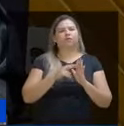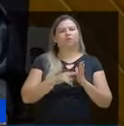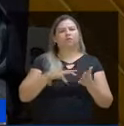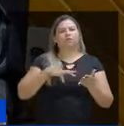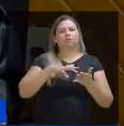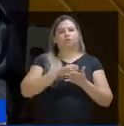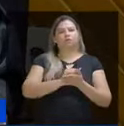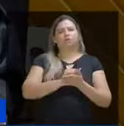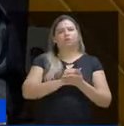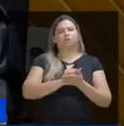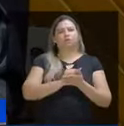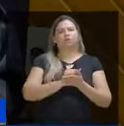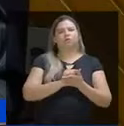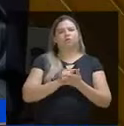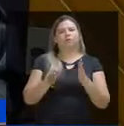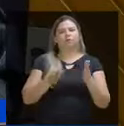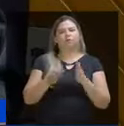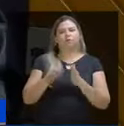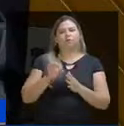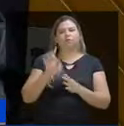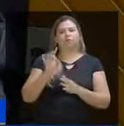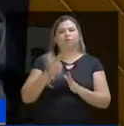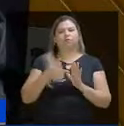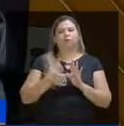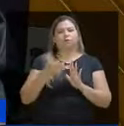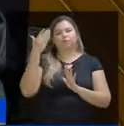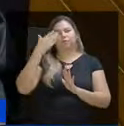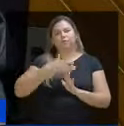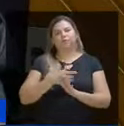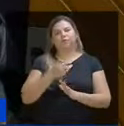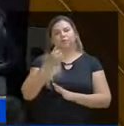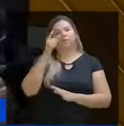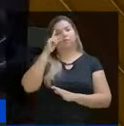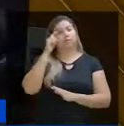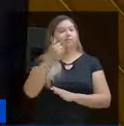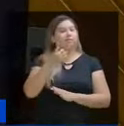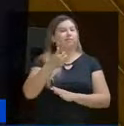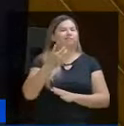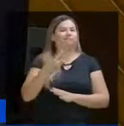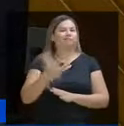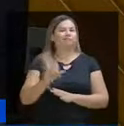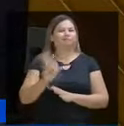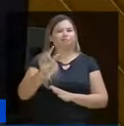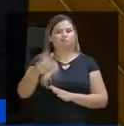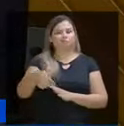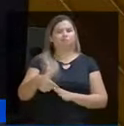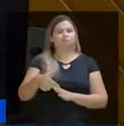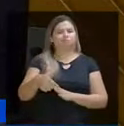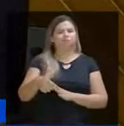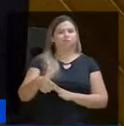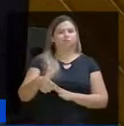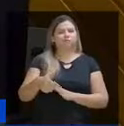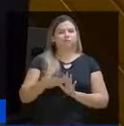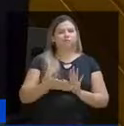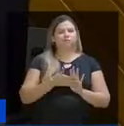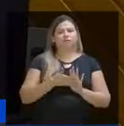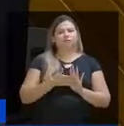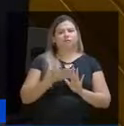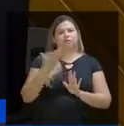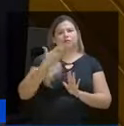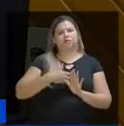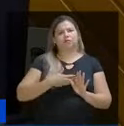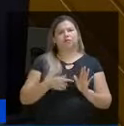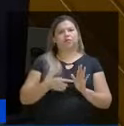Justiça Eleitoral em 13 de maio de 2024. Sustenta que as provas acostadas nos autos para fim de comprovação de